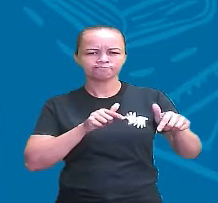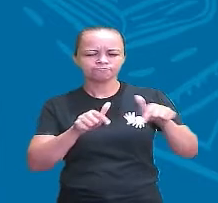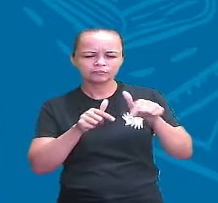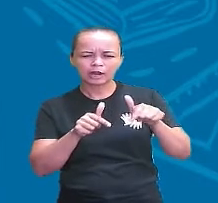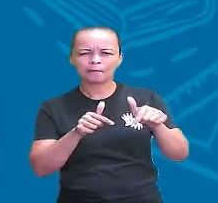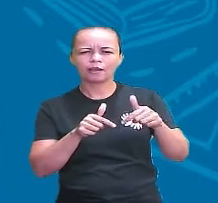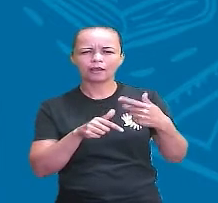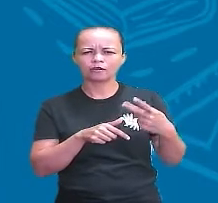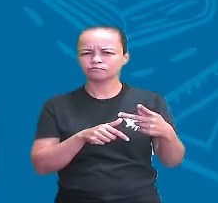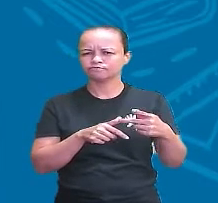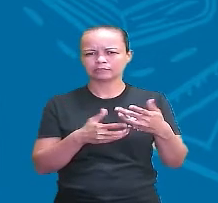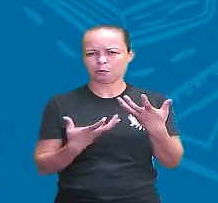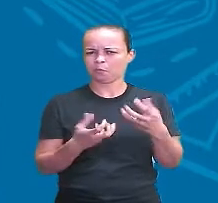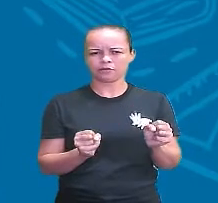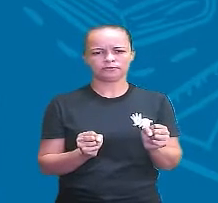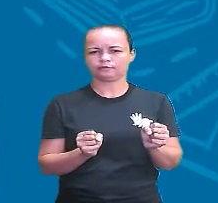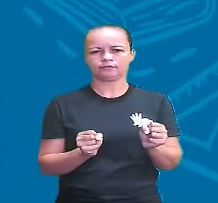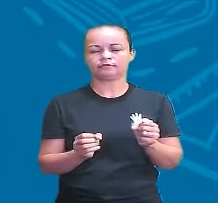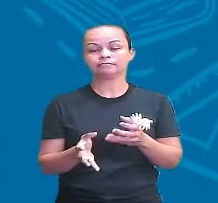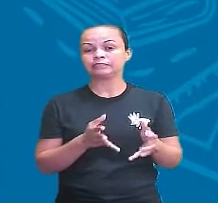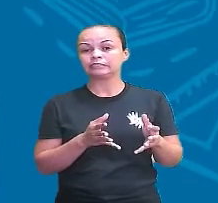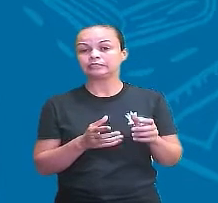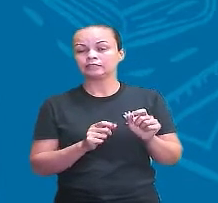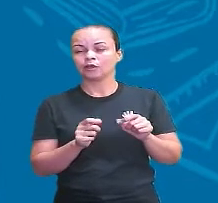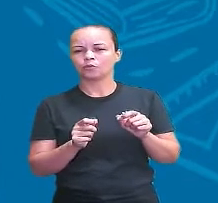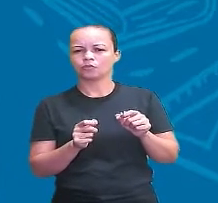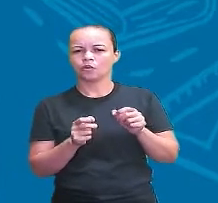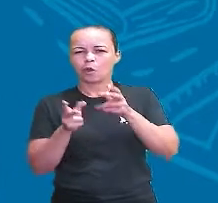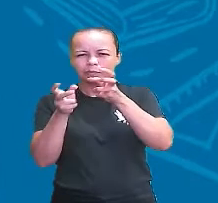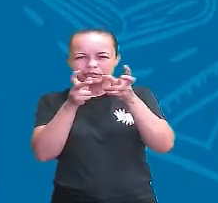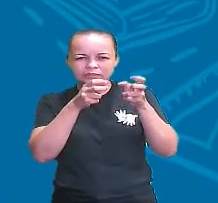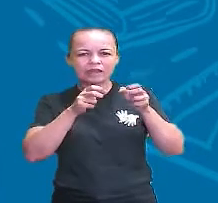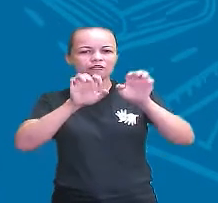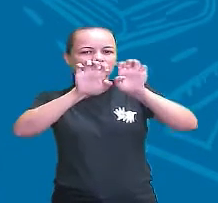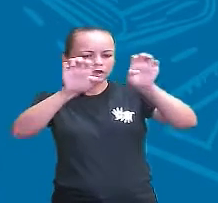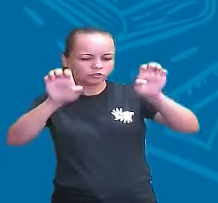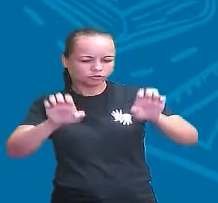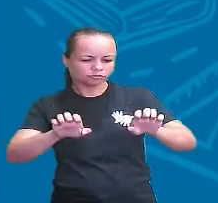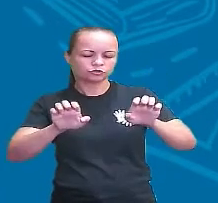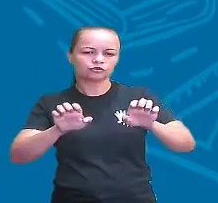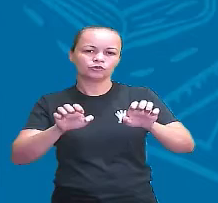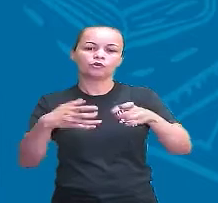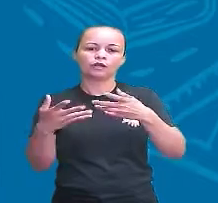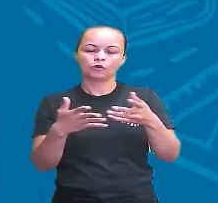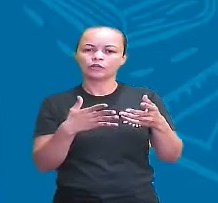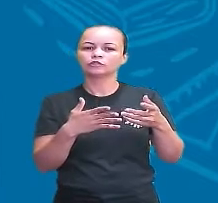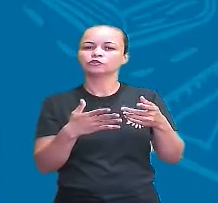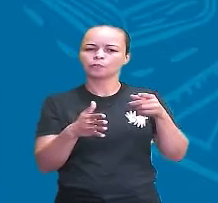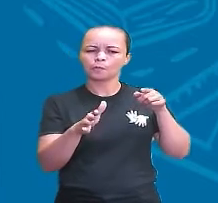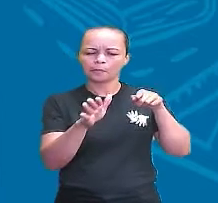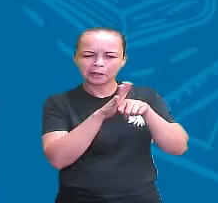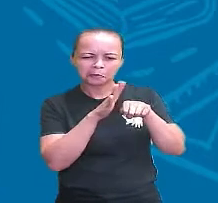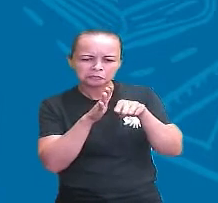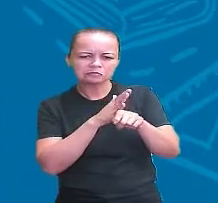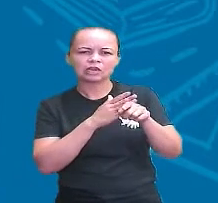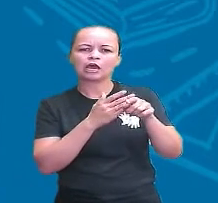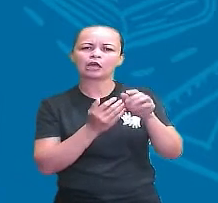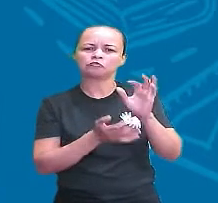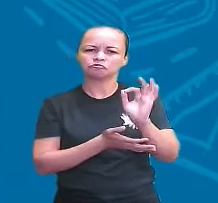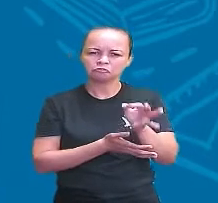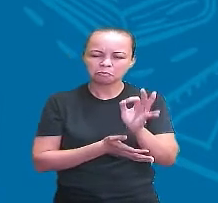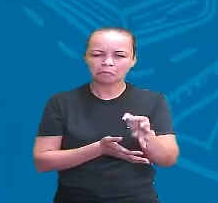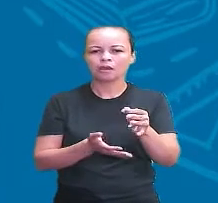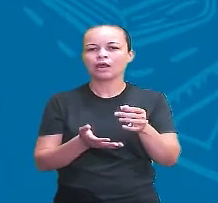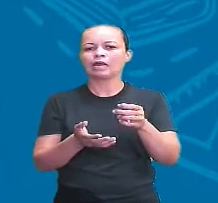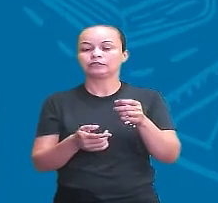vai aceitar essa oferta de trabalho. Então, nota que a gente teve aí as estruturas, tanto afirmando, quanto perguntando e quanto